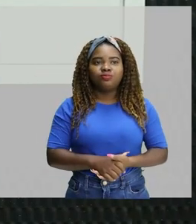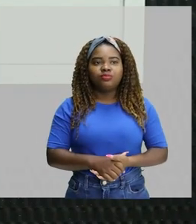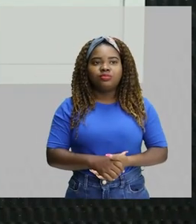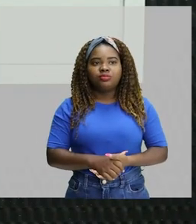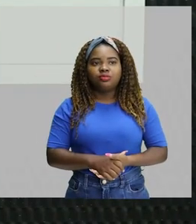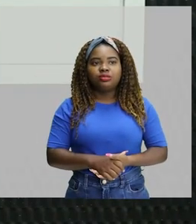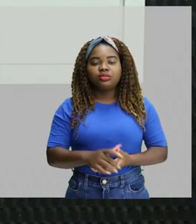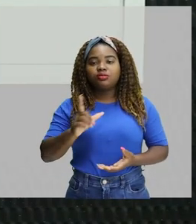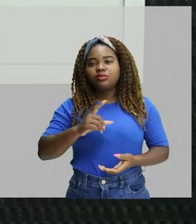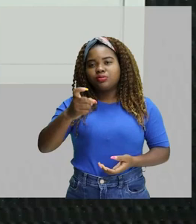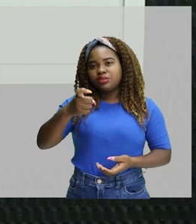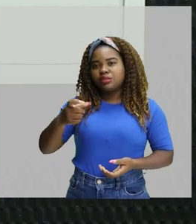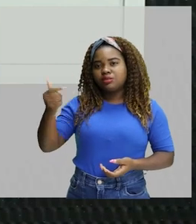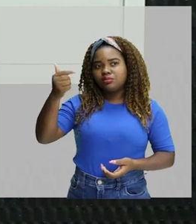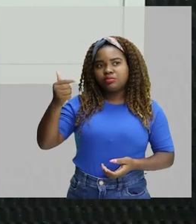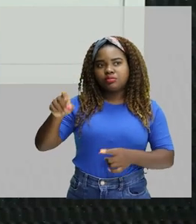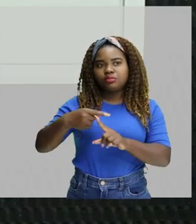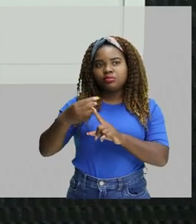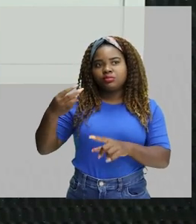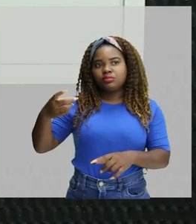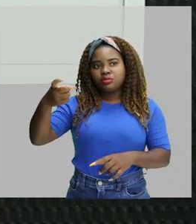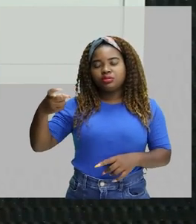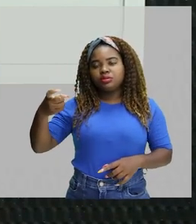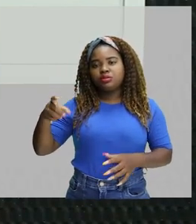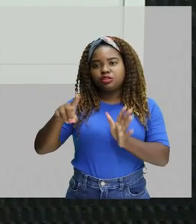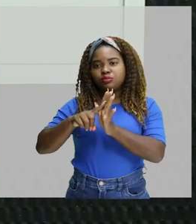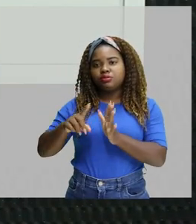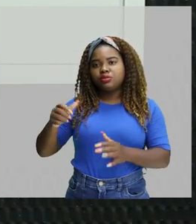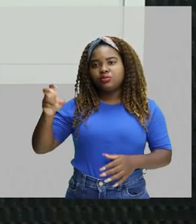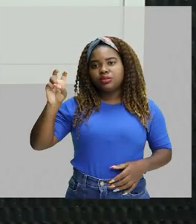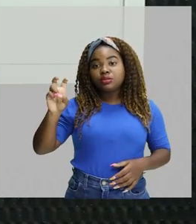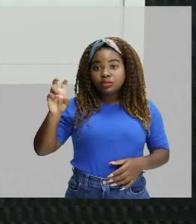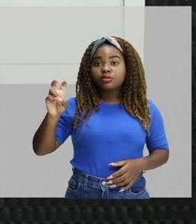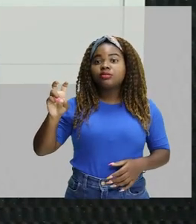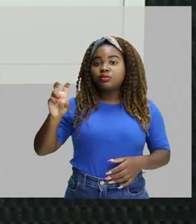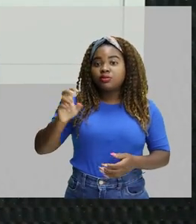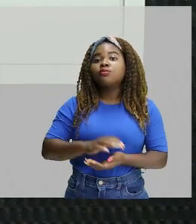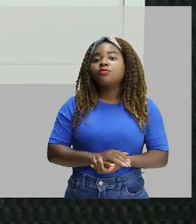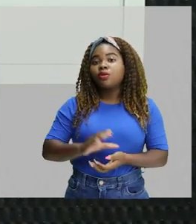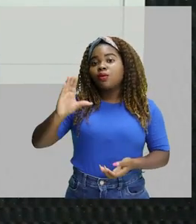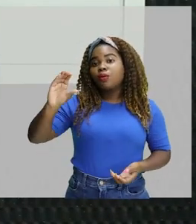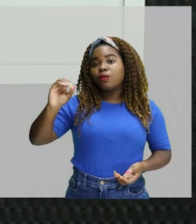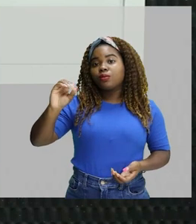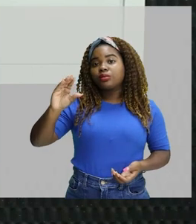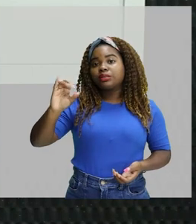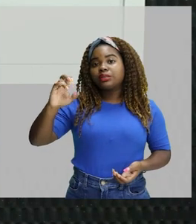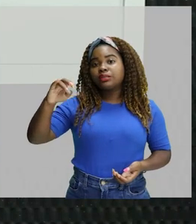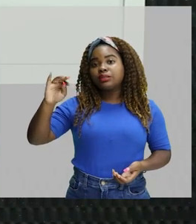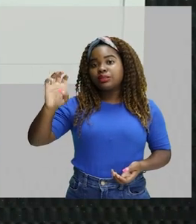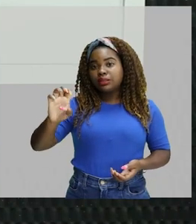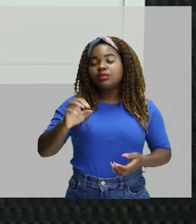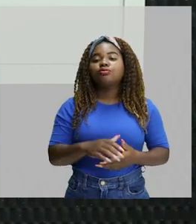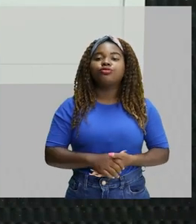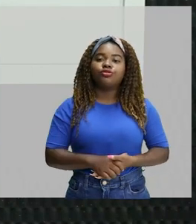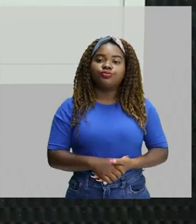ó é o resultado da divisão é o nosso quociente tá nós tivemos aí no caso uma